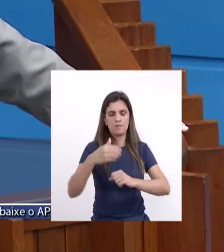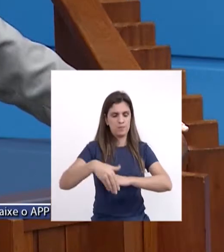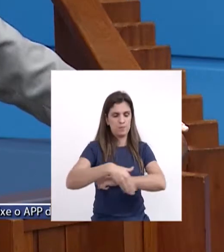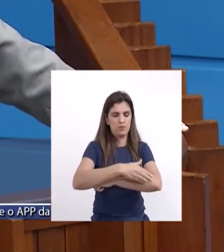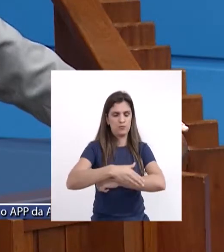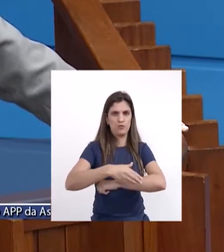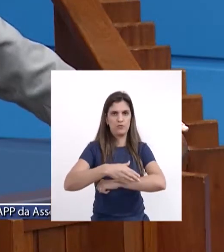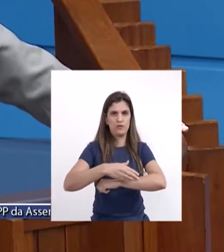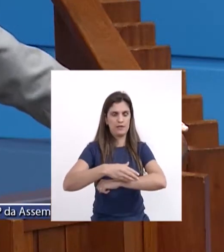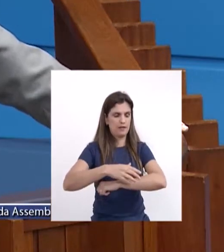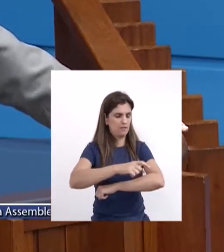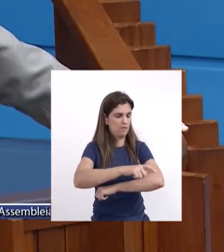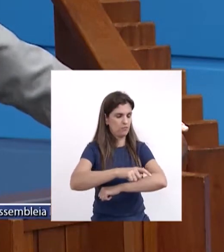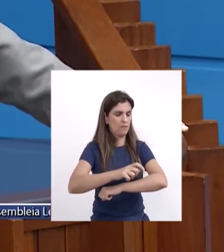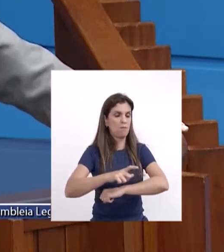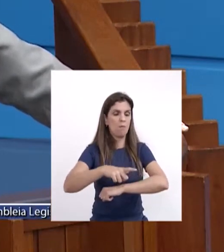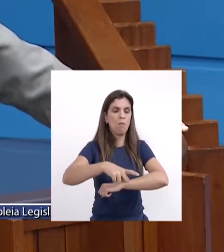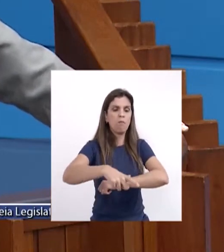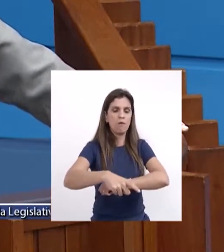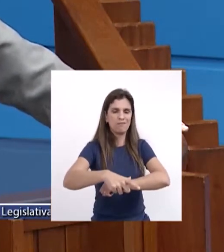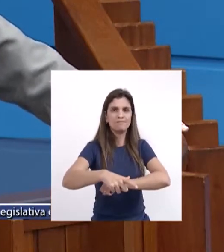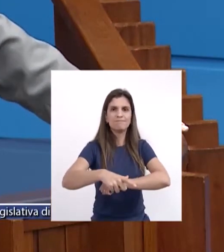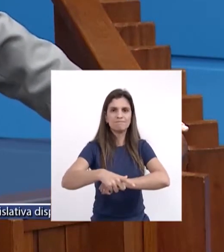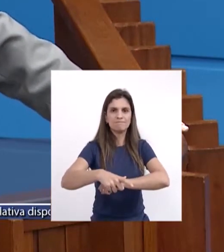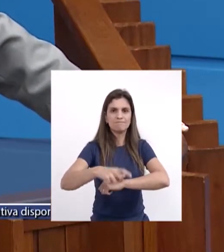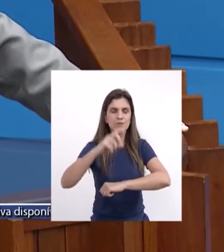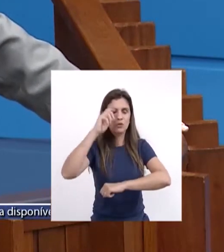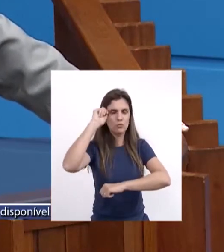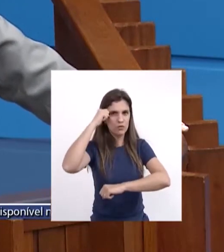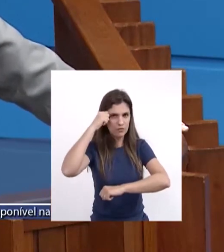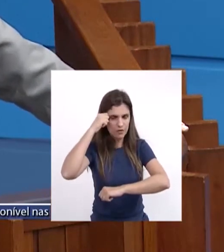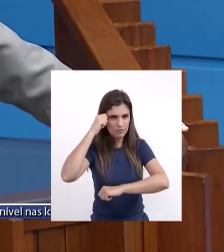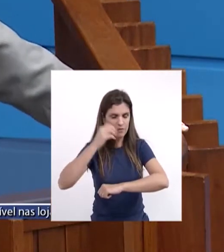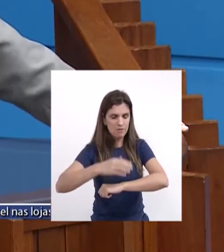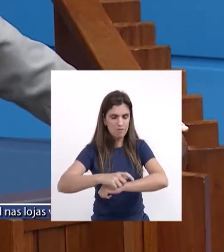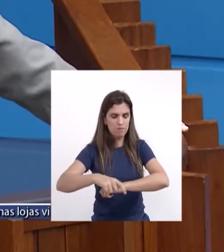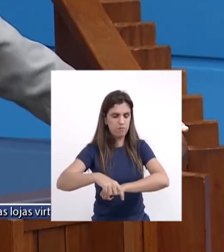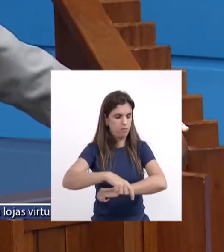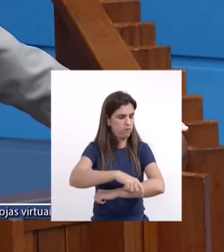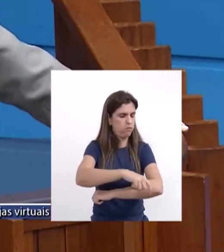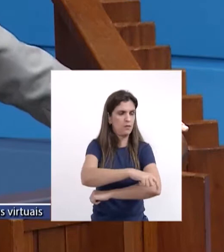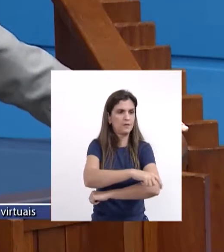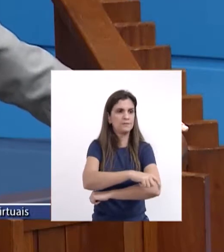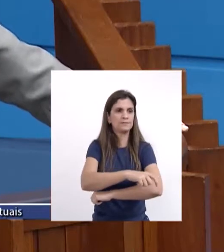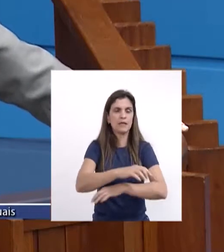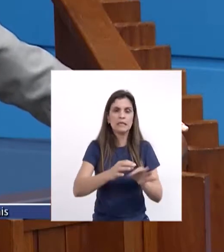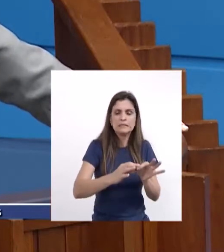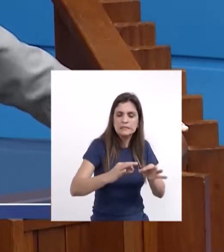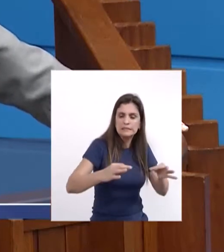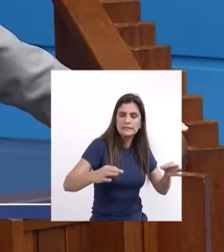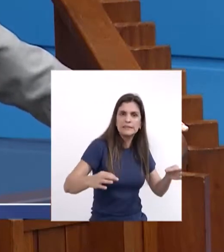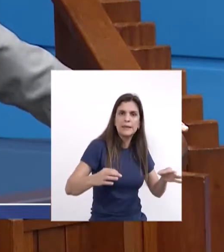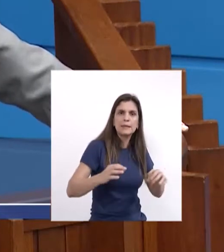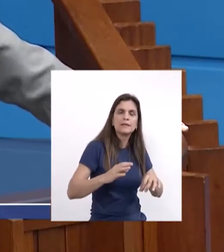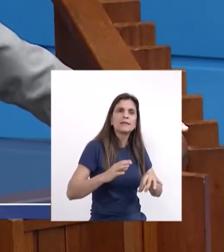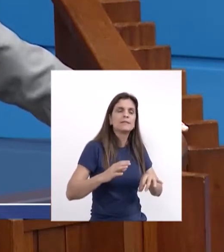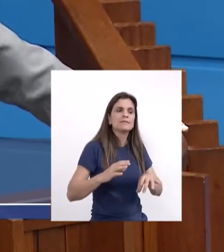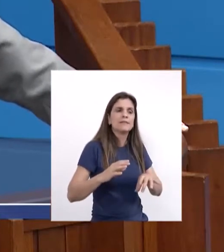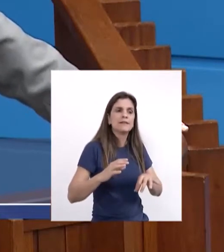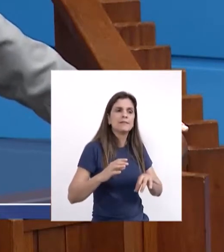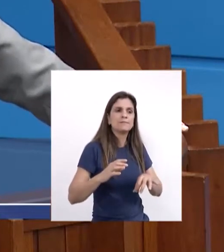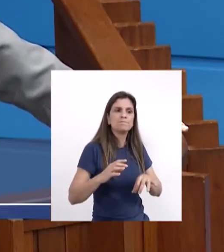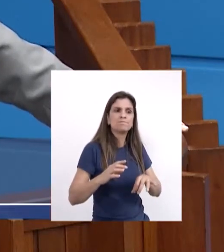duplicada. A CCR-MS Vias duplicou os 150 quilômetros dos mais de 850 quilômetros que deveria